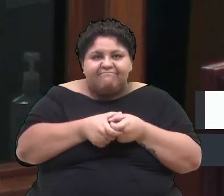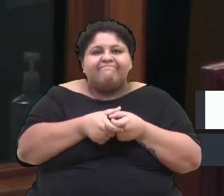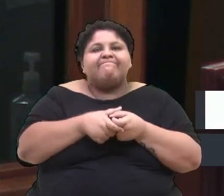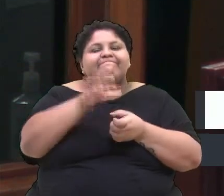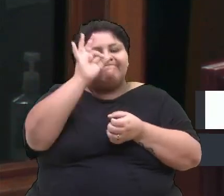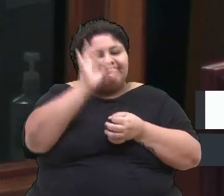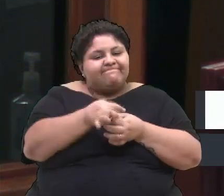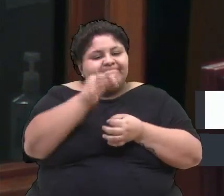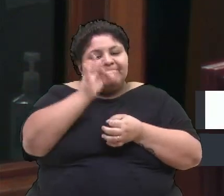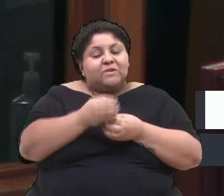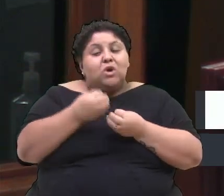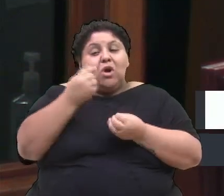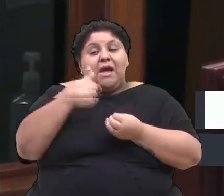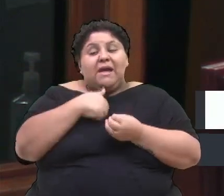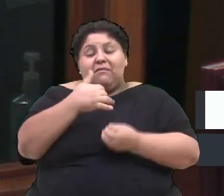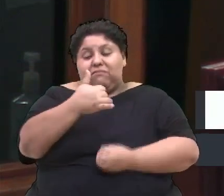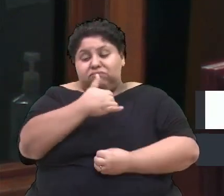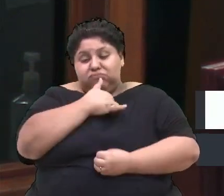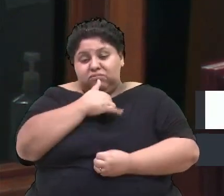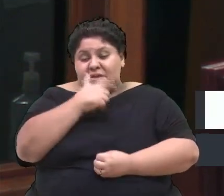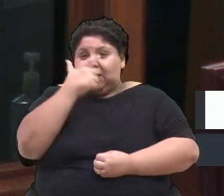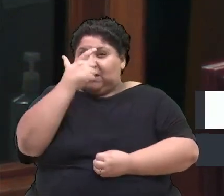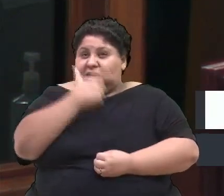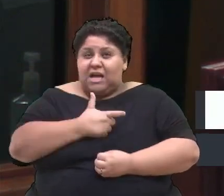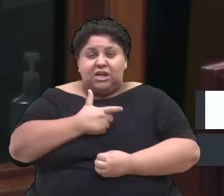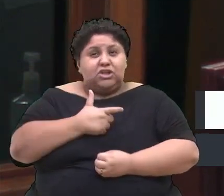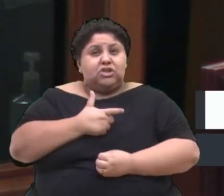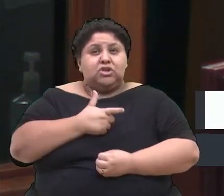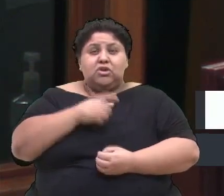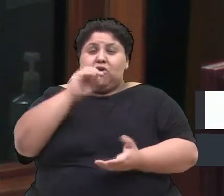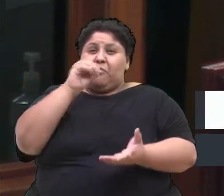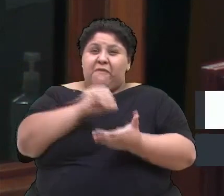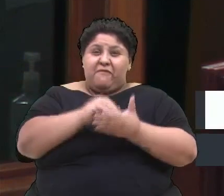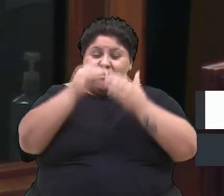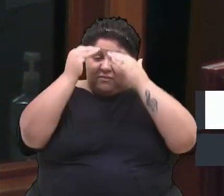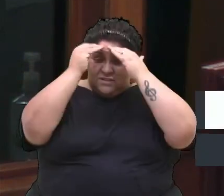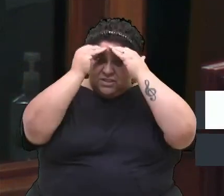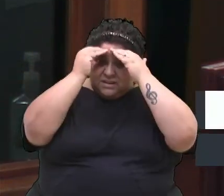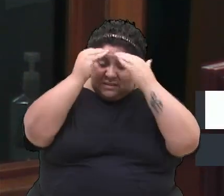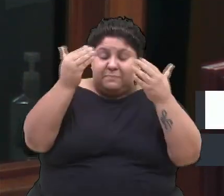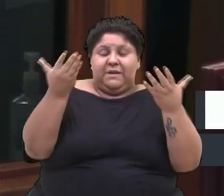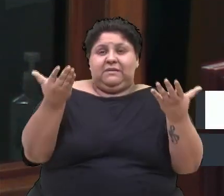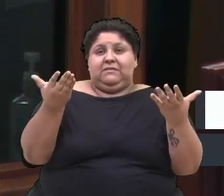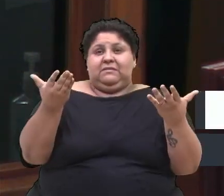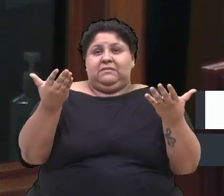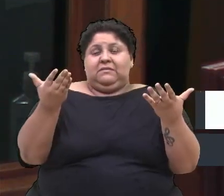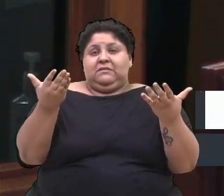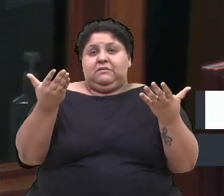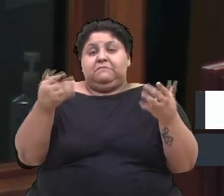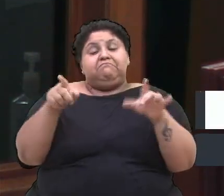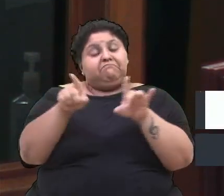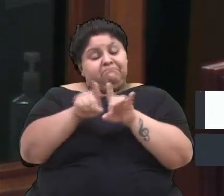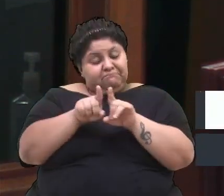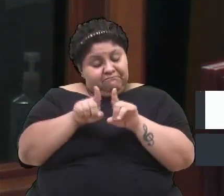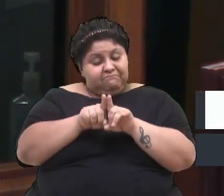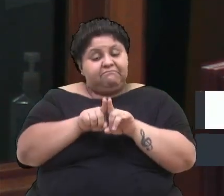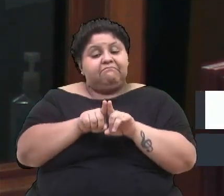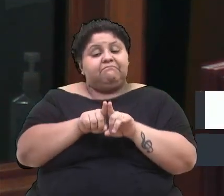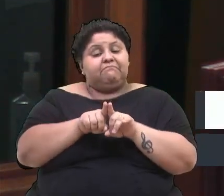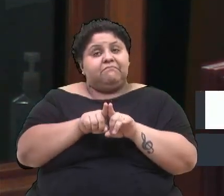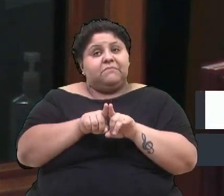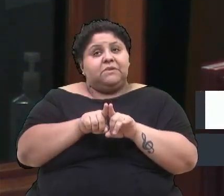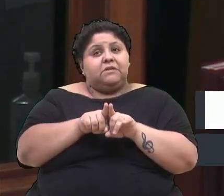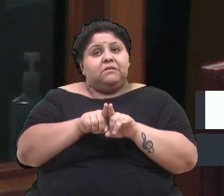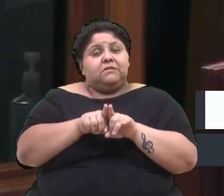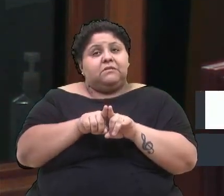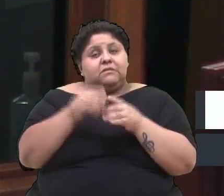que eu lamento, acho um desrespeito, uma falta de consideração e uma gratidão por